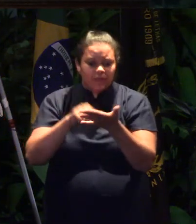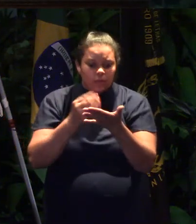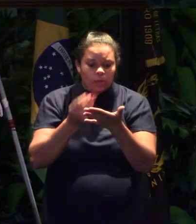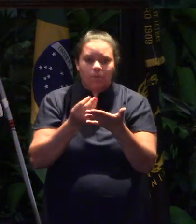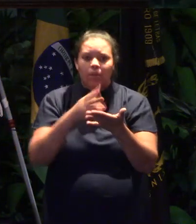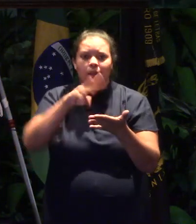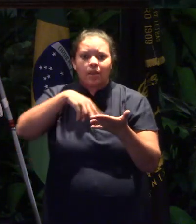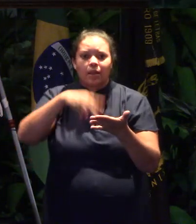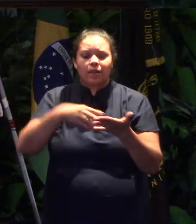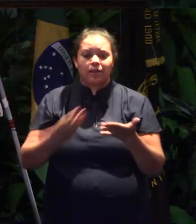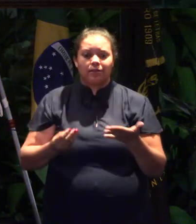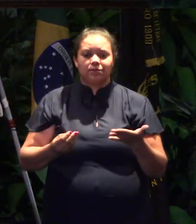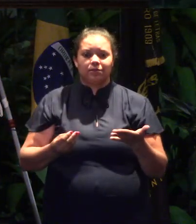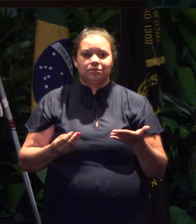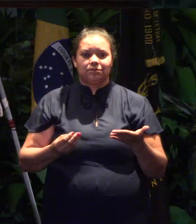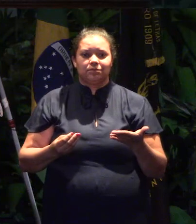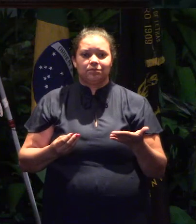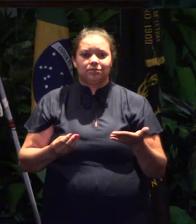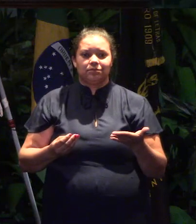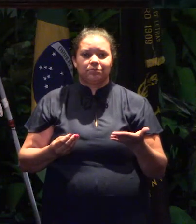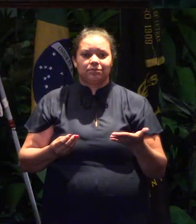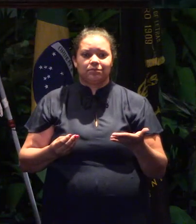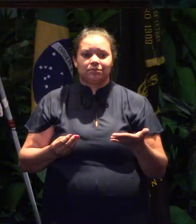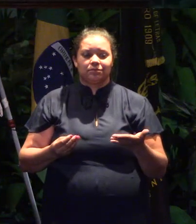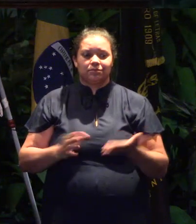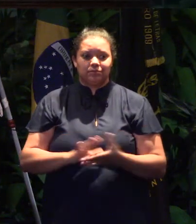o livro? E, então, assim,